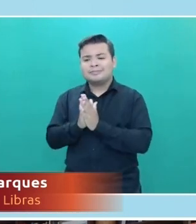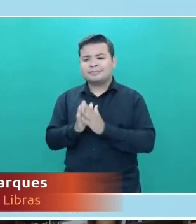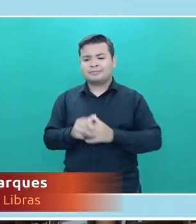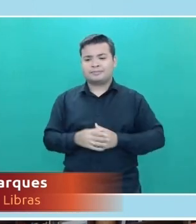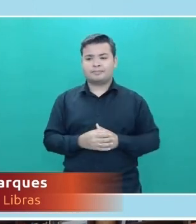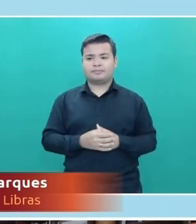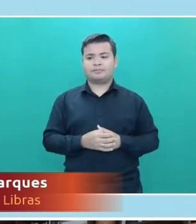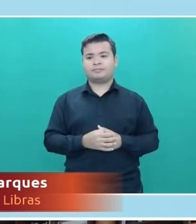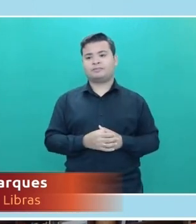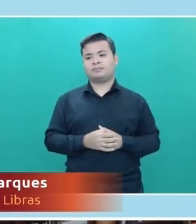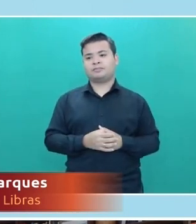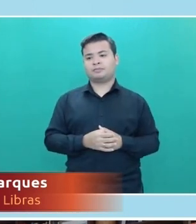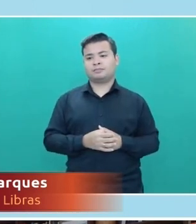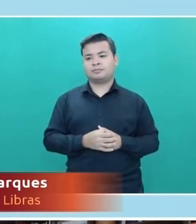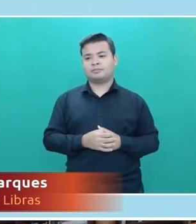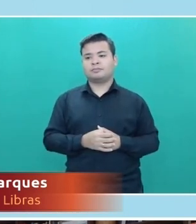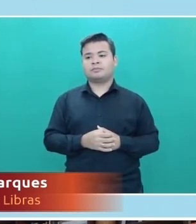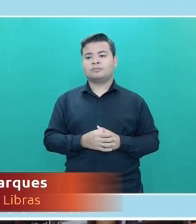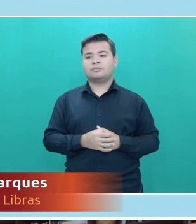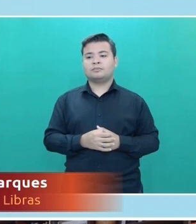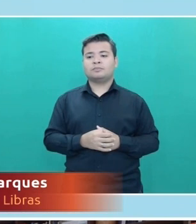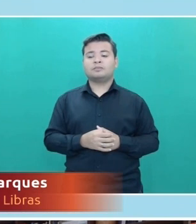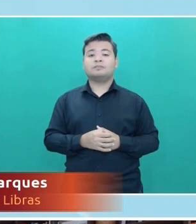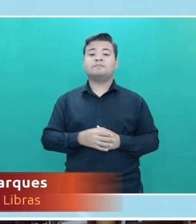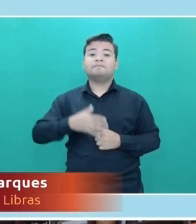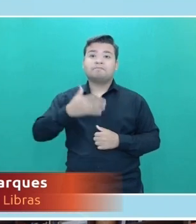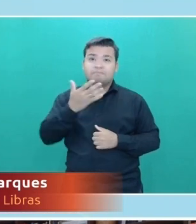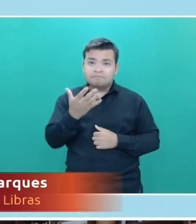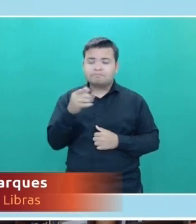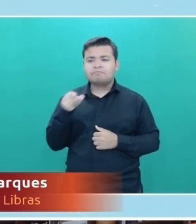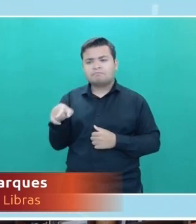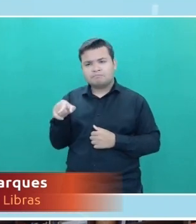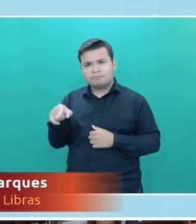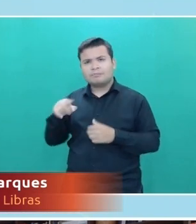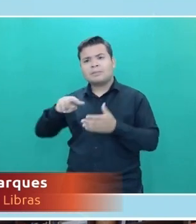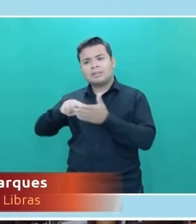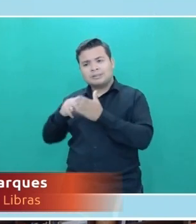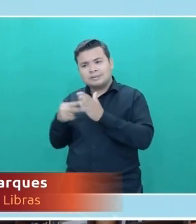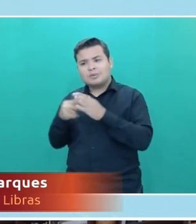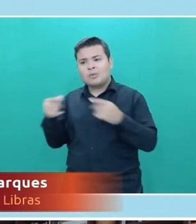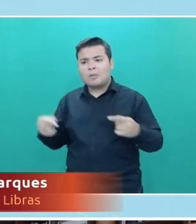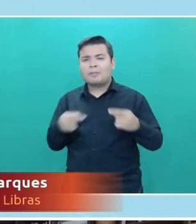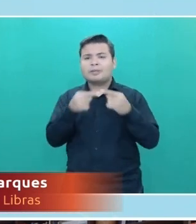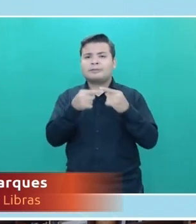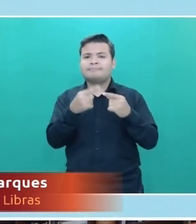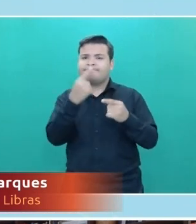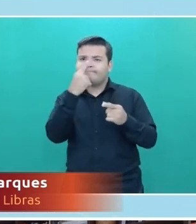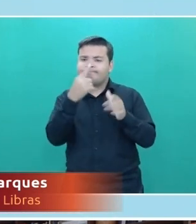Tem a ver com afinidades, com pautas,